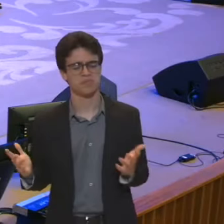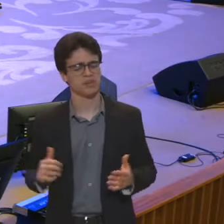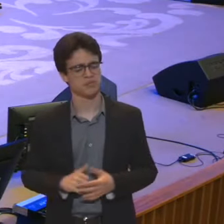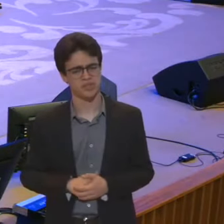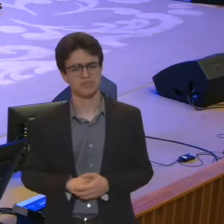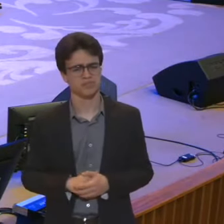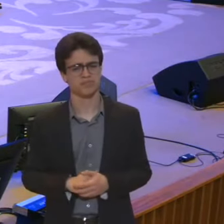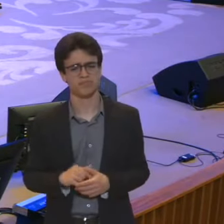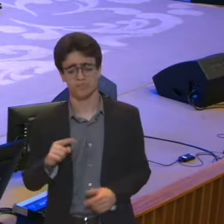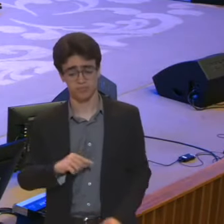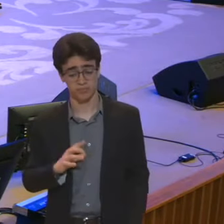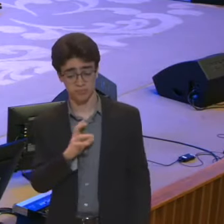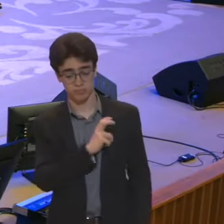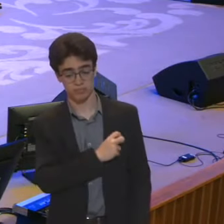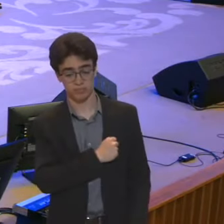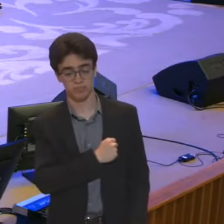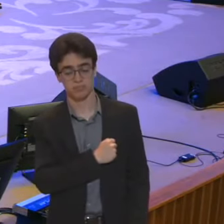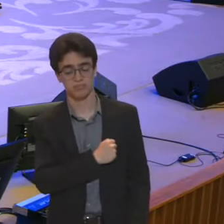O amor,